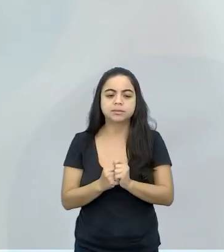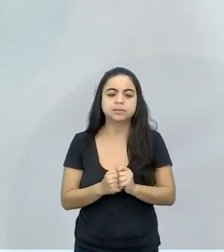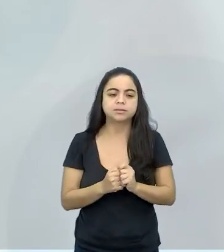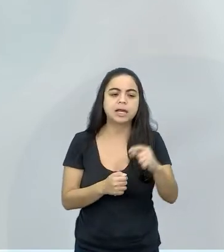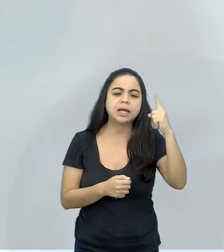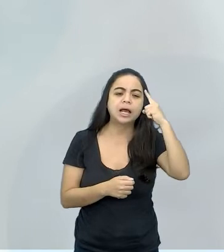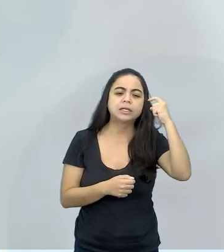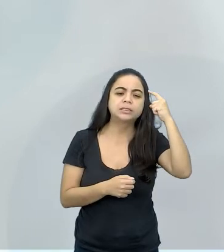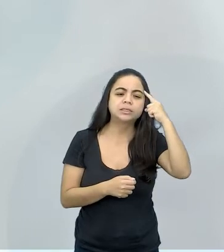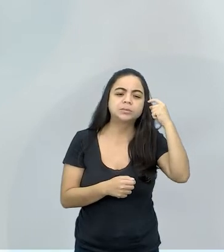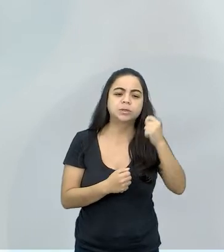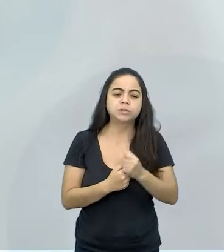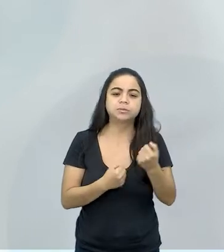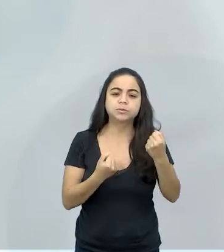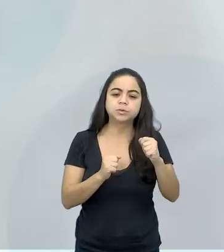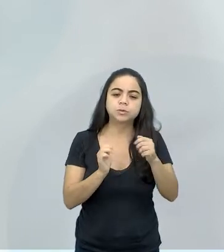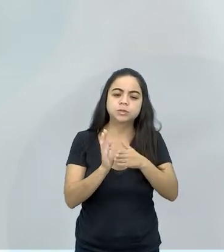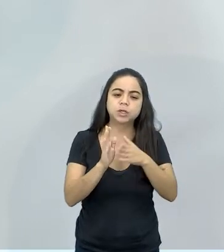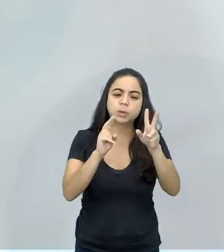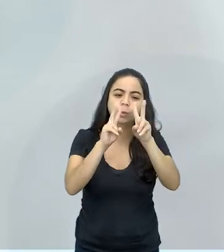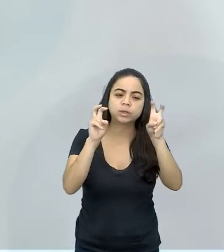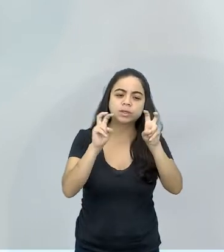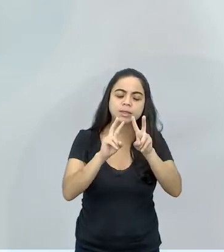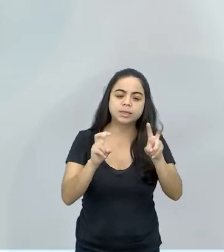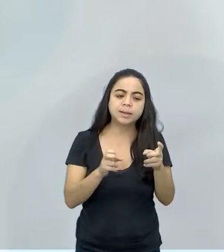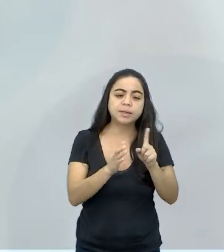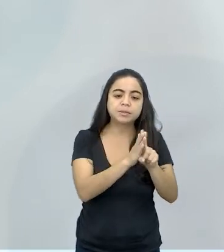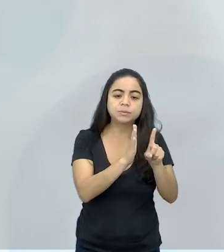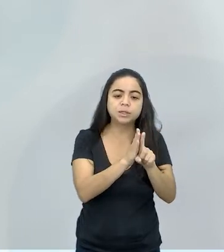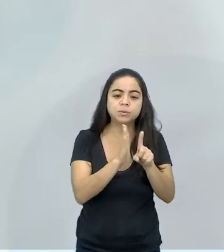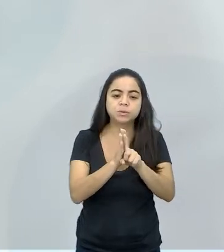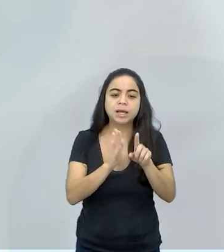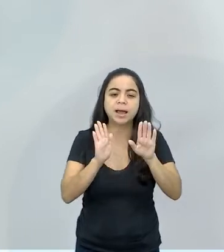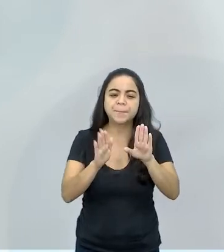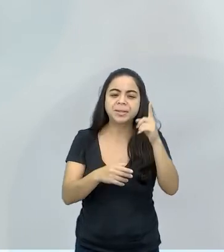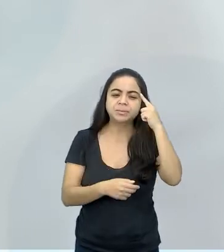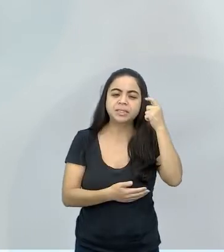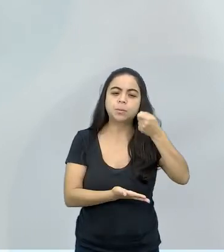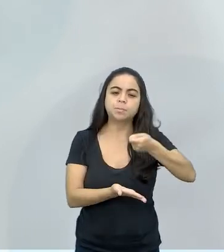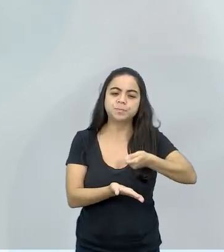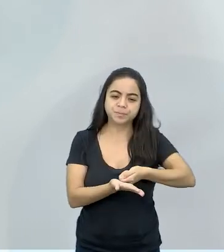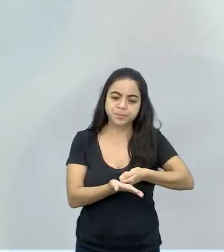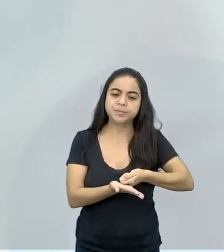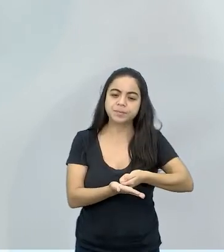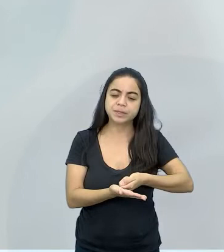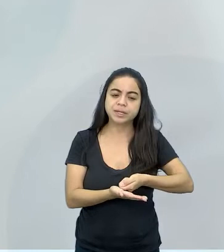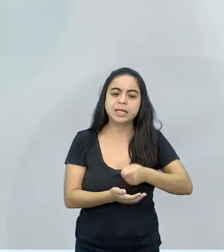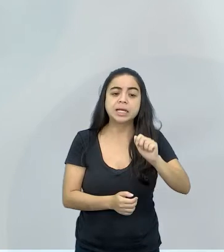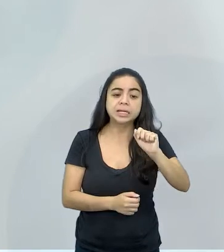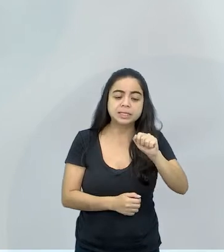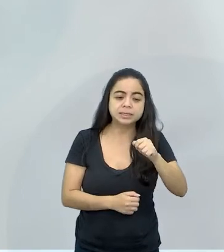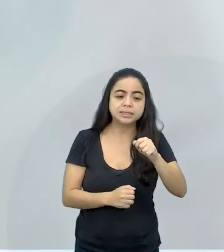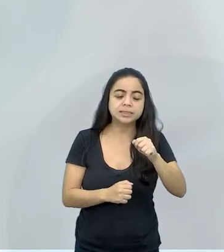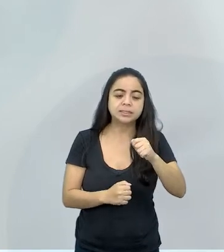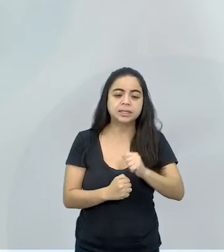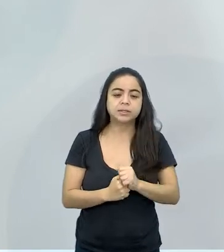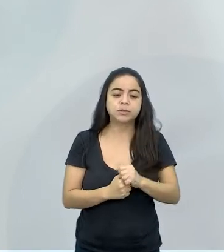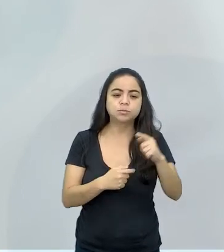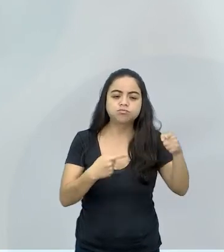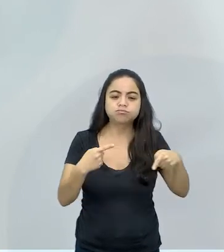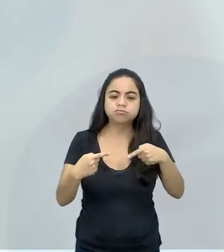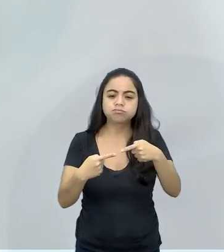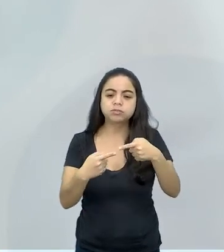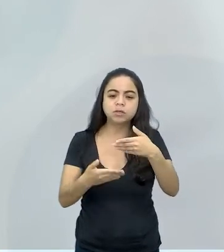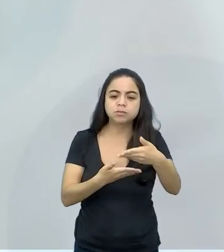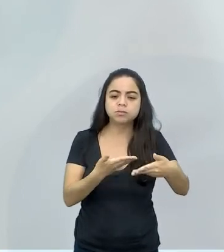devem conter os mesmos termos da pergunta, porém, na forma de uma afirmação que relaciona esses termos entre si conceitualmente. Eu